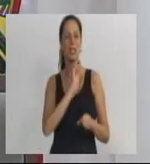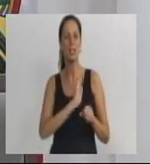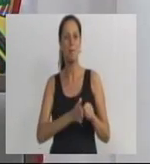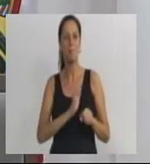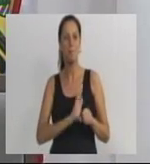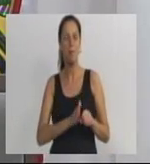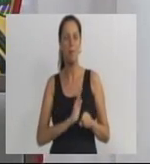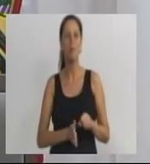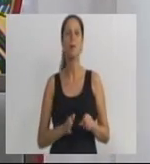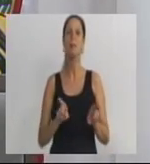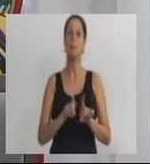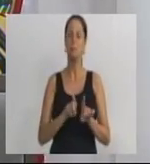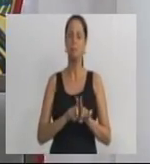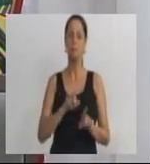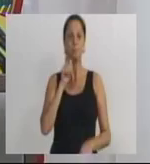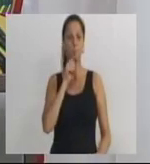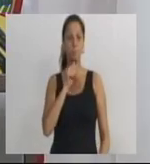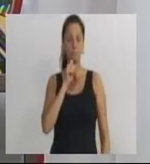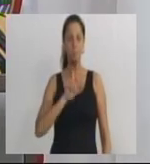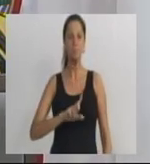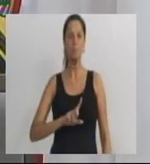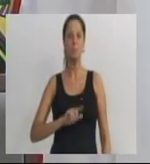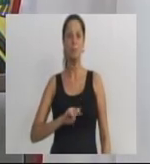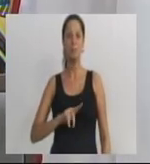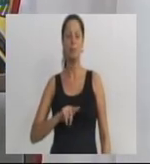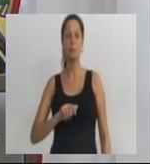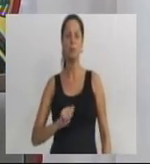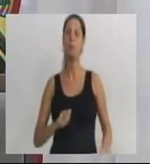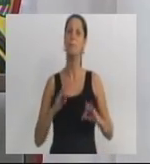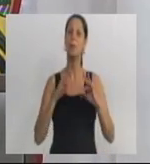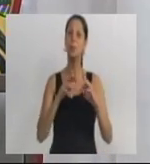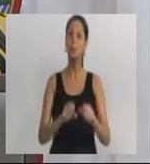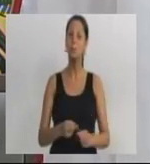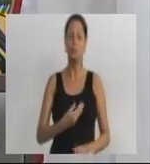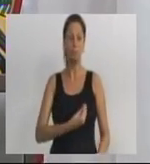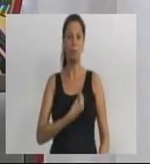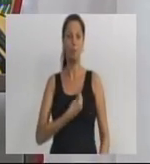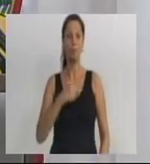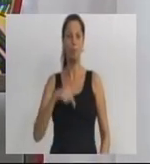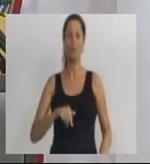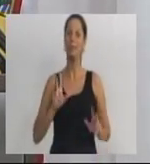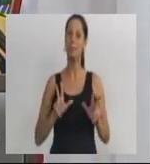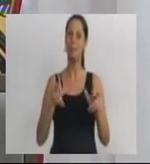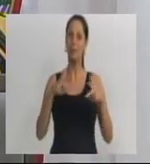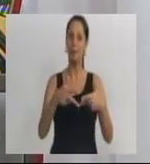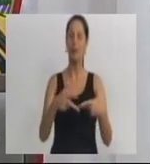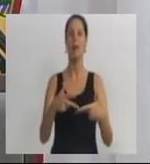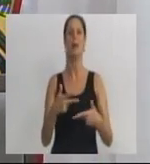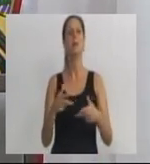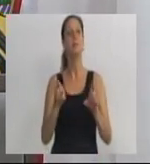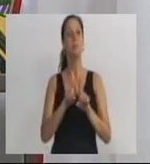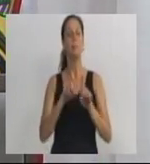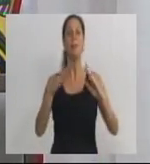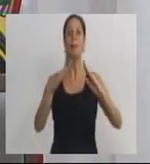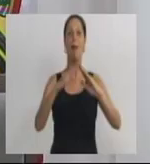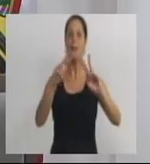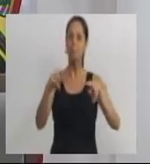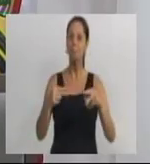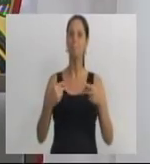no serviço parlamentar e legislativo dessa casa, a todos que nos acompanham aqui, a todos que nos assistem em casa, meu muito boa